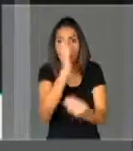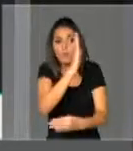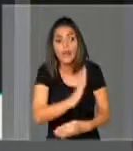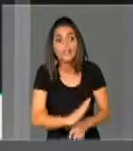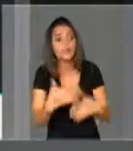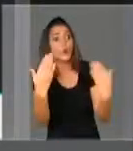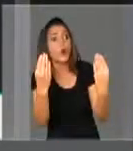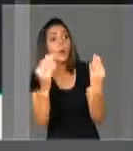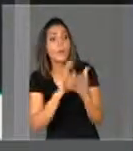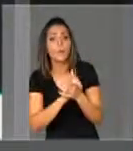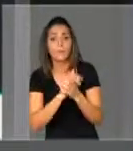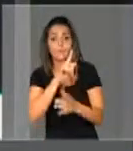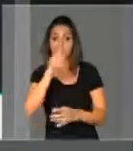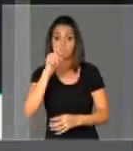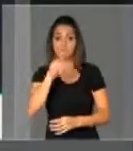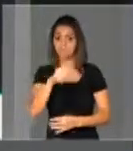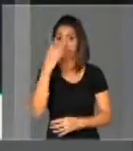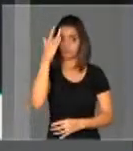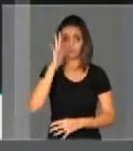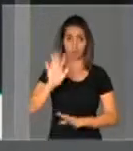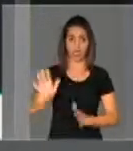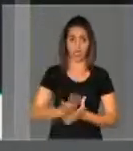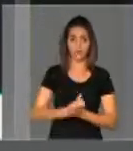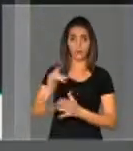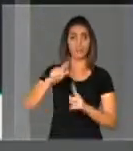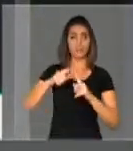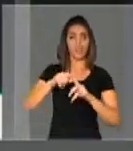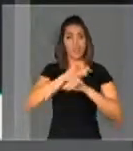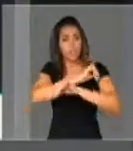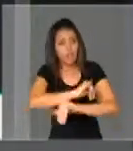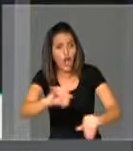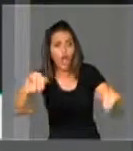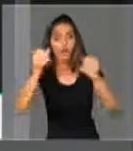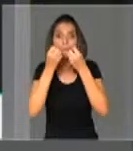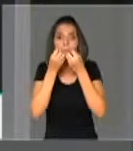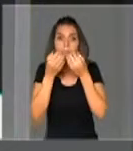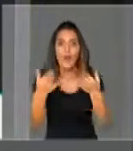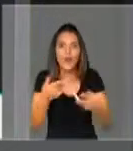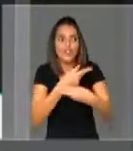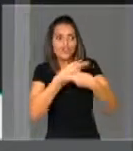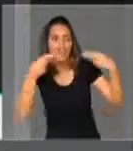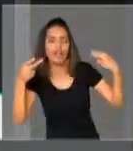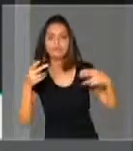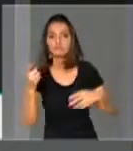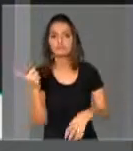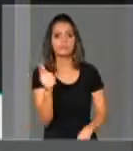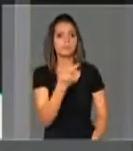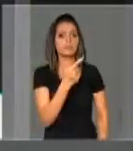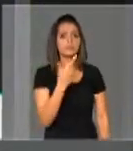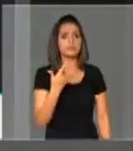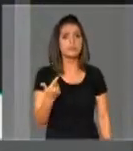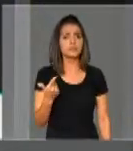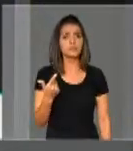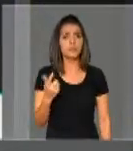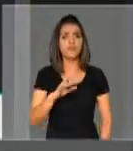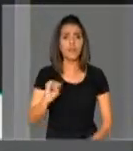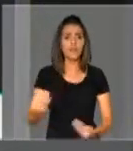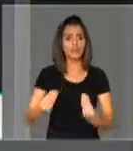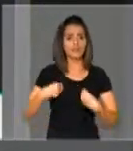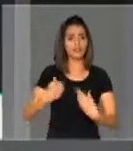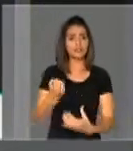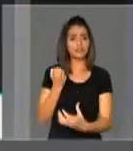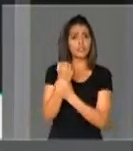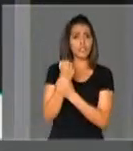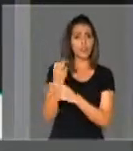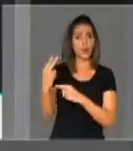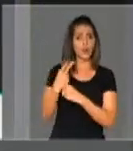nosso Brasil? Porque não vem uma notícia boa, não vem nada que possa nos trazer